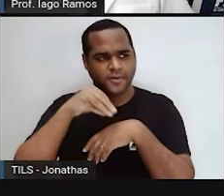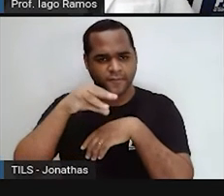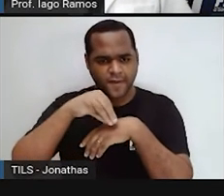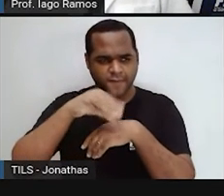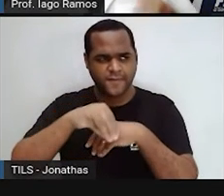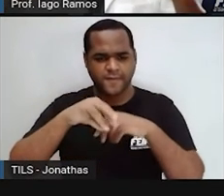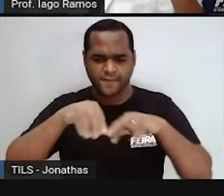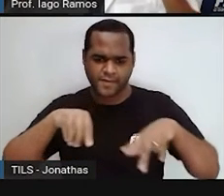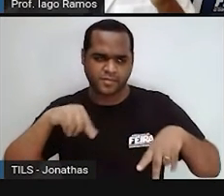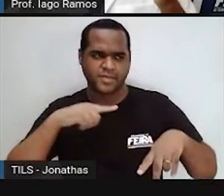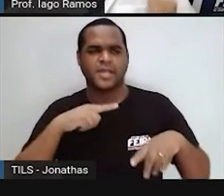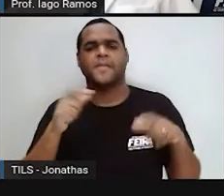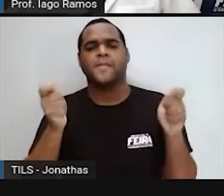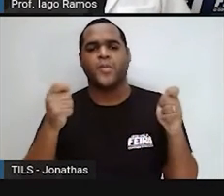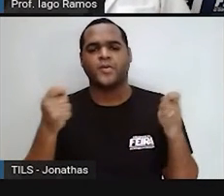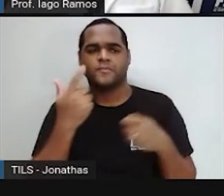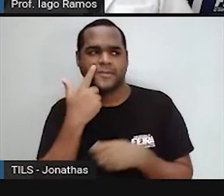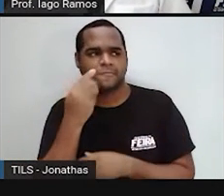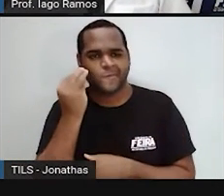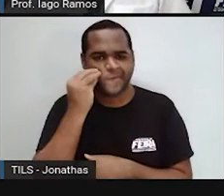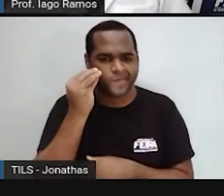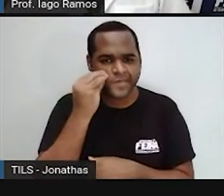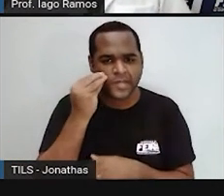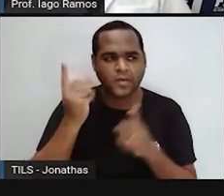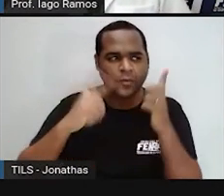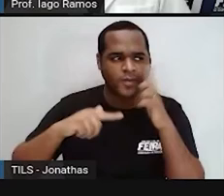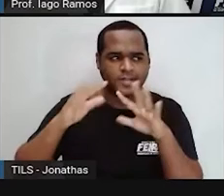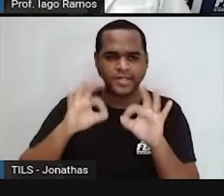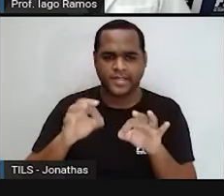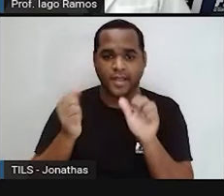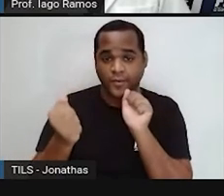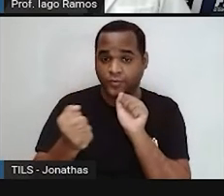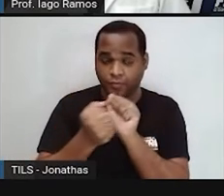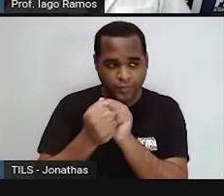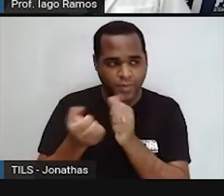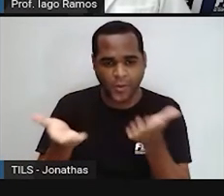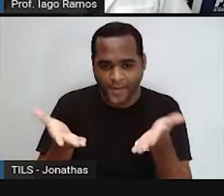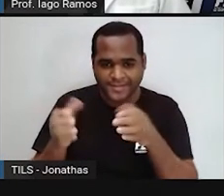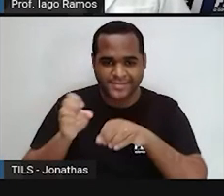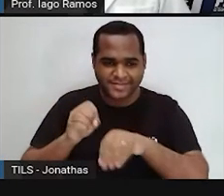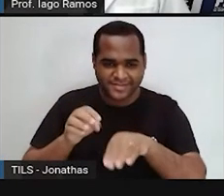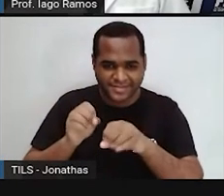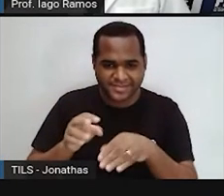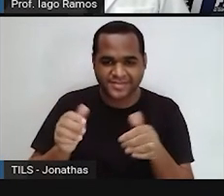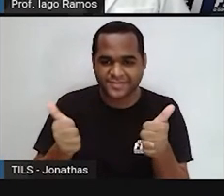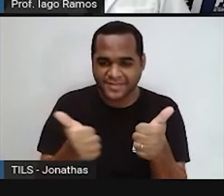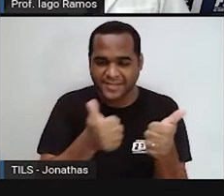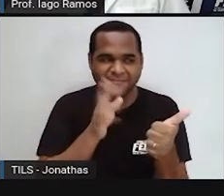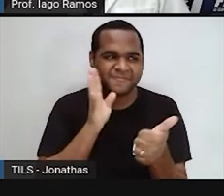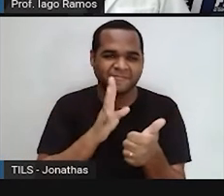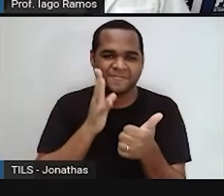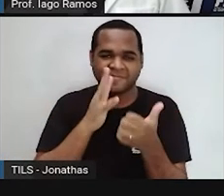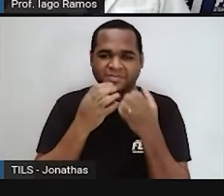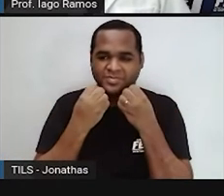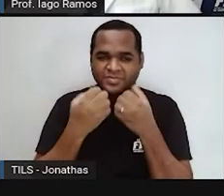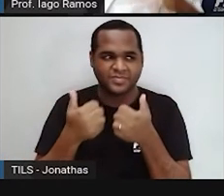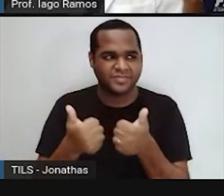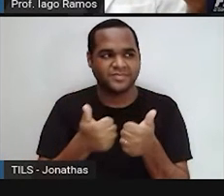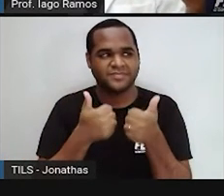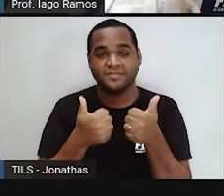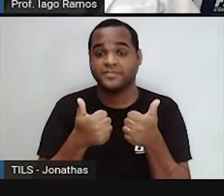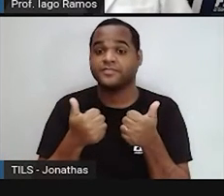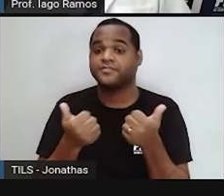aí vou tentar fazer aqui junto com a gente nessa aula beleza e vai ser muito bacana tá bom